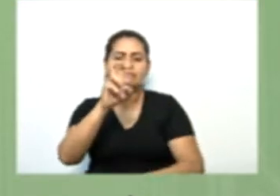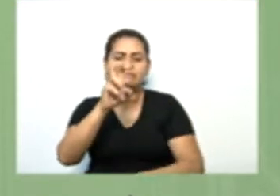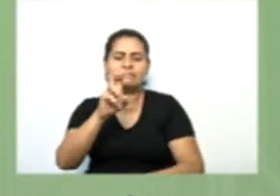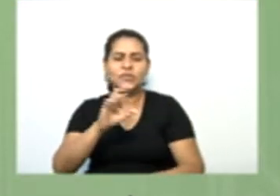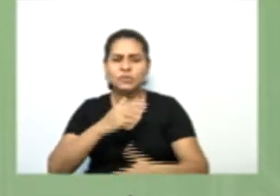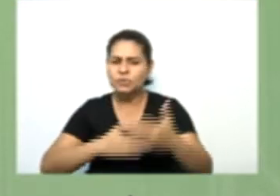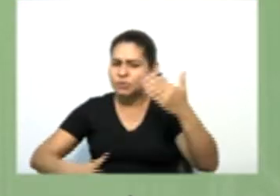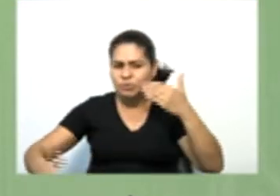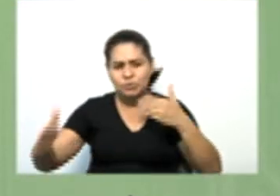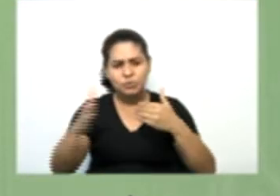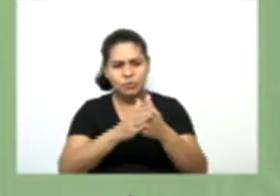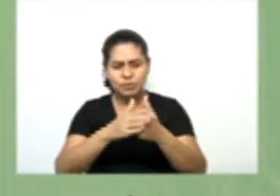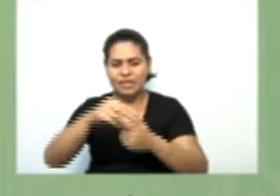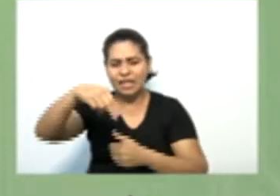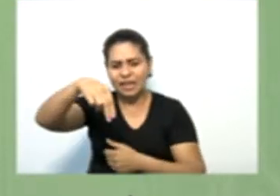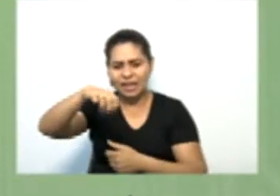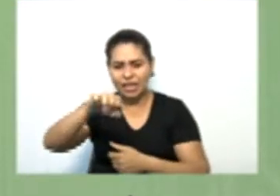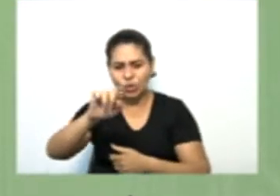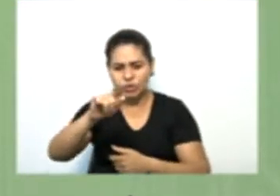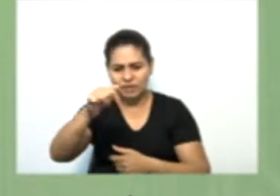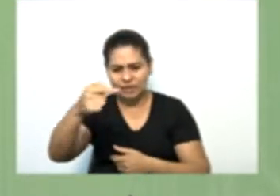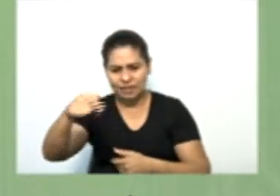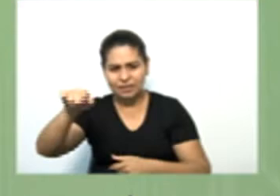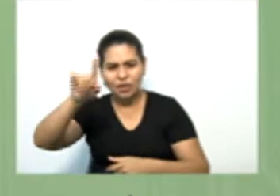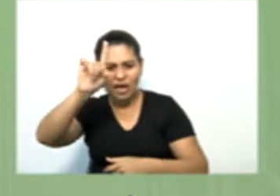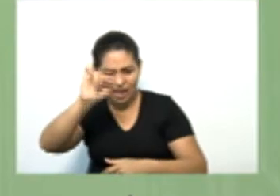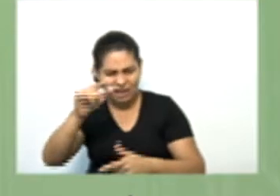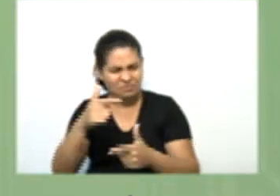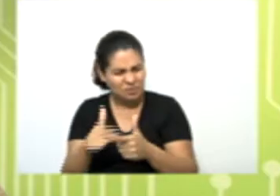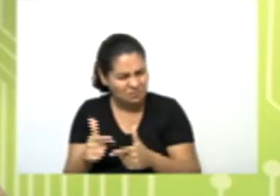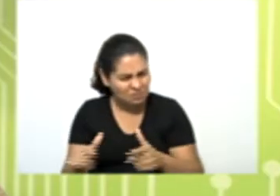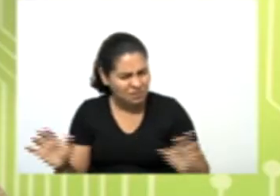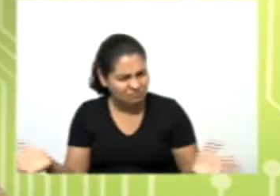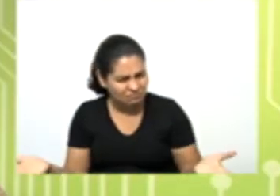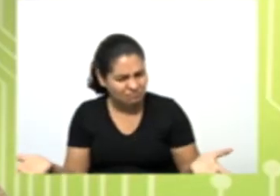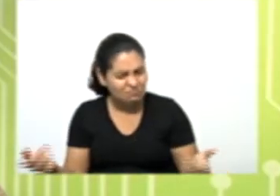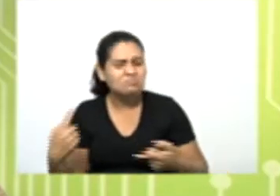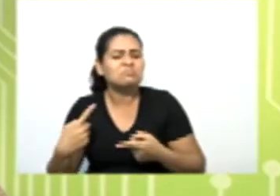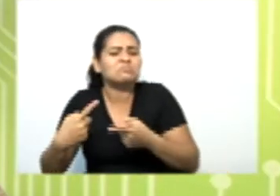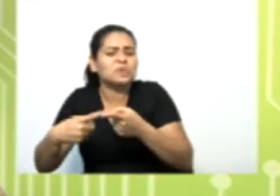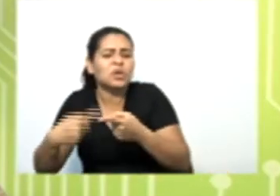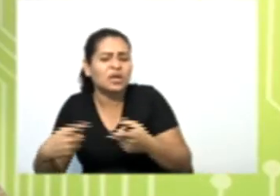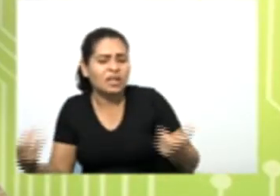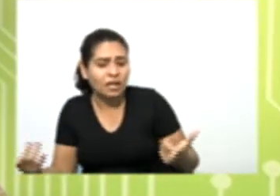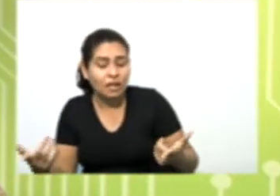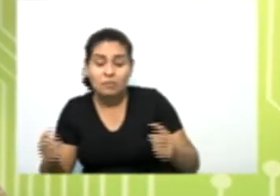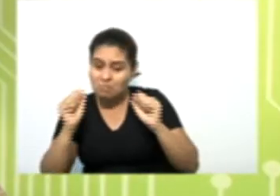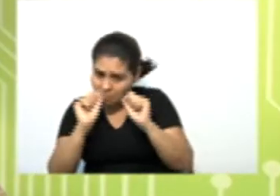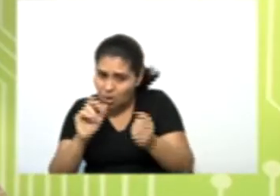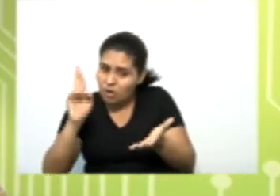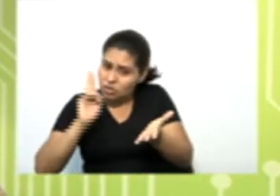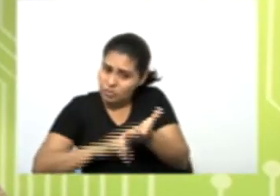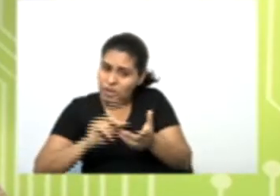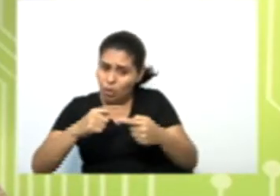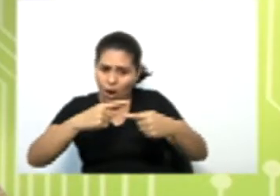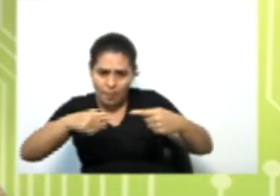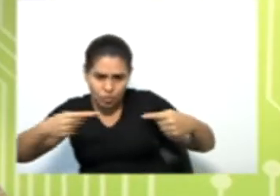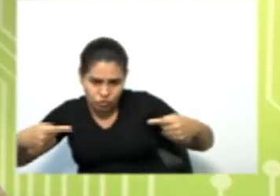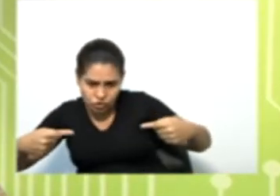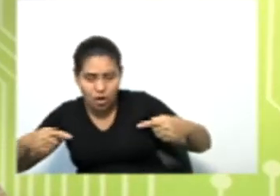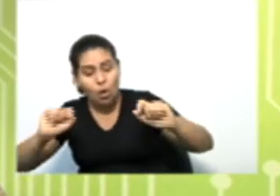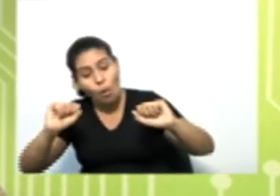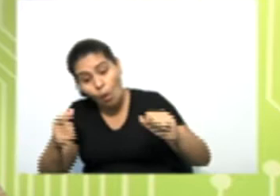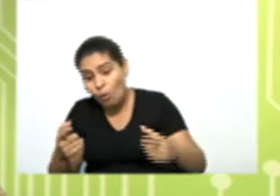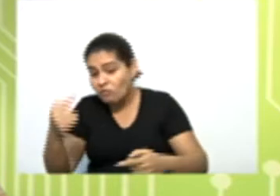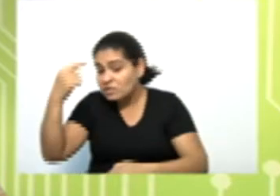Toda negociação é um conflito? Por quê? Gente, claro que você pode responder como está na apostila, mas também pode responder de acordo